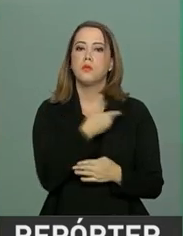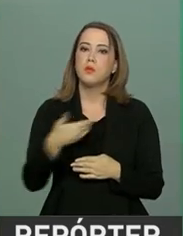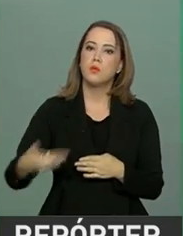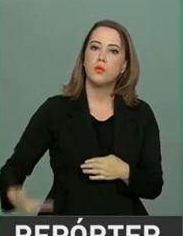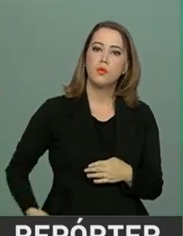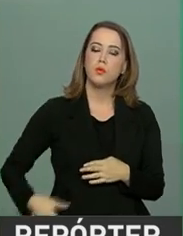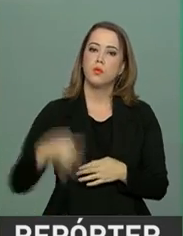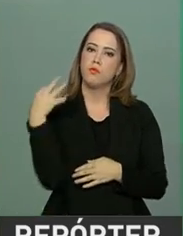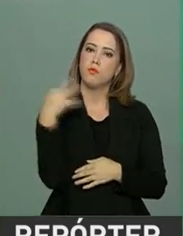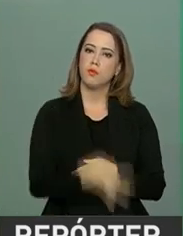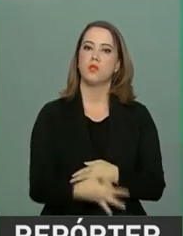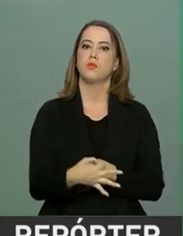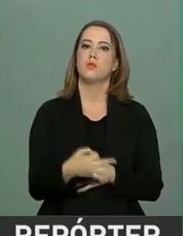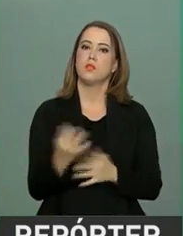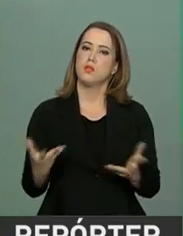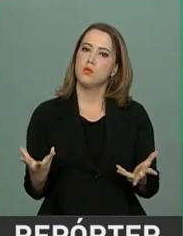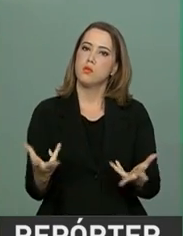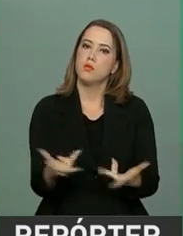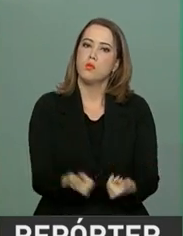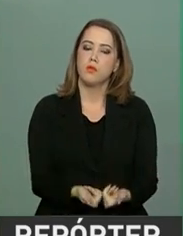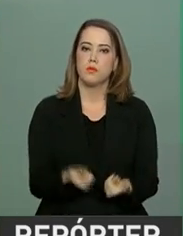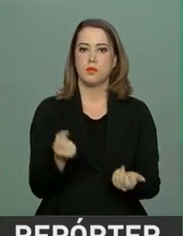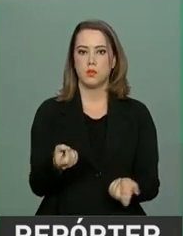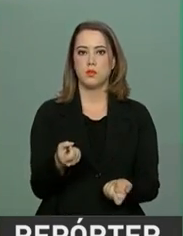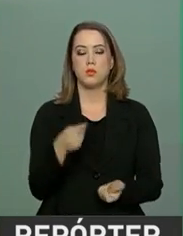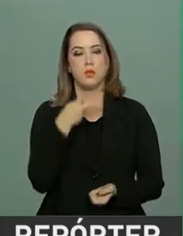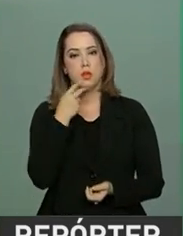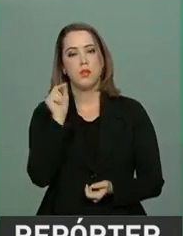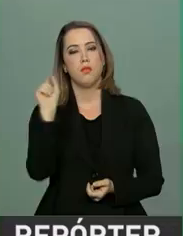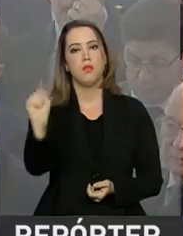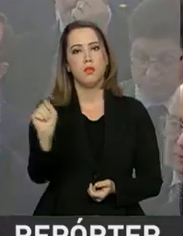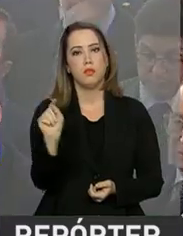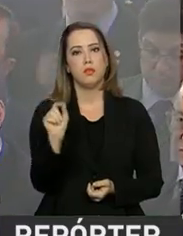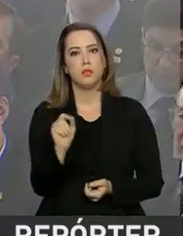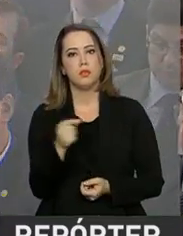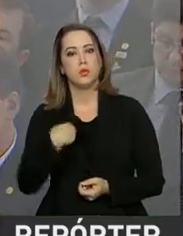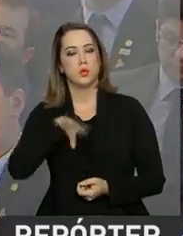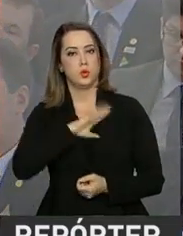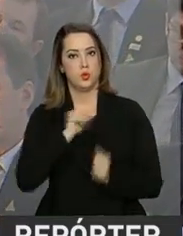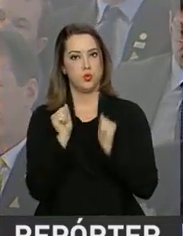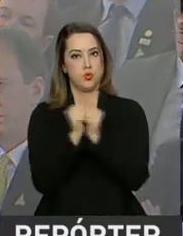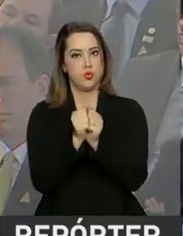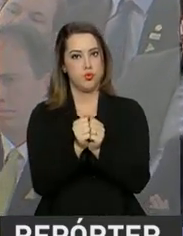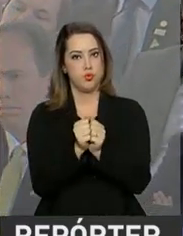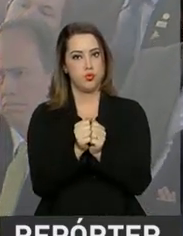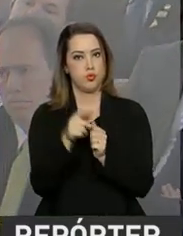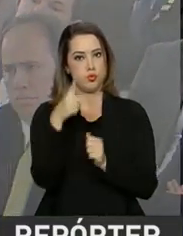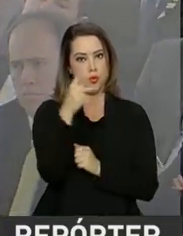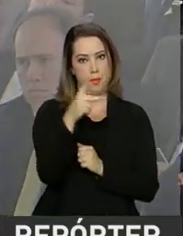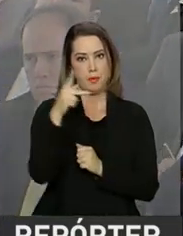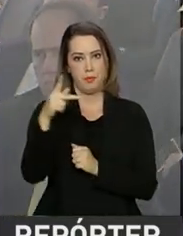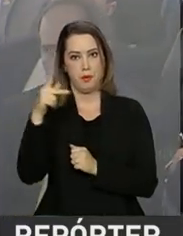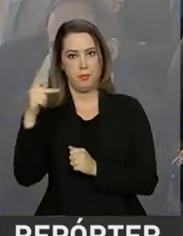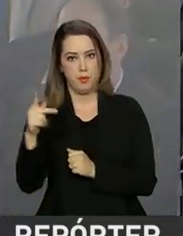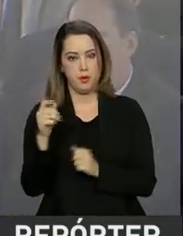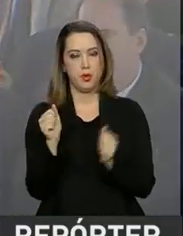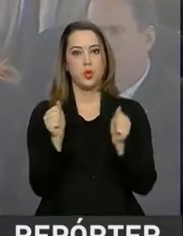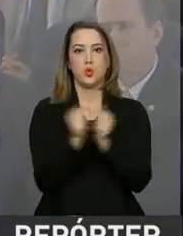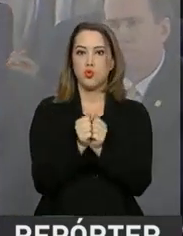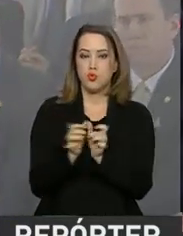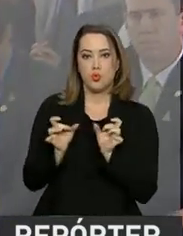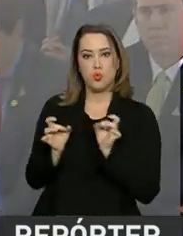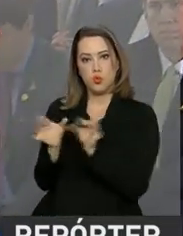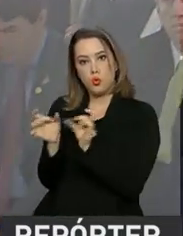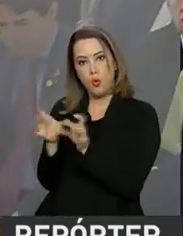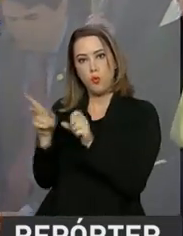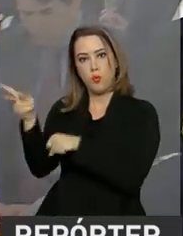eficiência portanto disse ele nós vamos com as ppps com aumento das exportações meu ministro